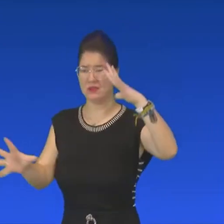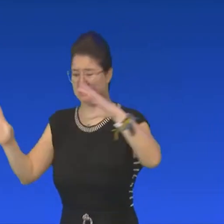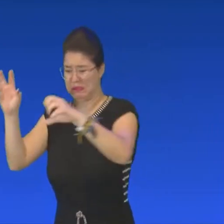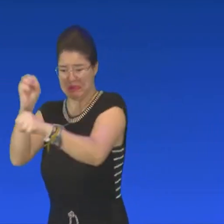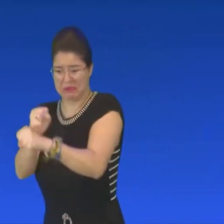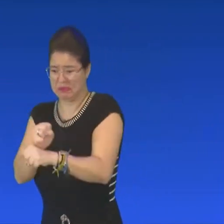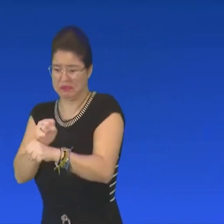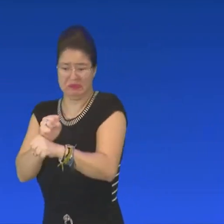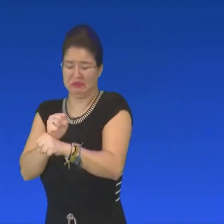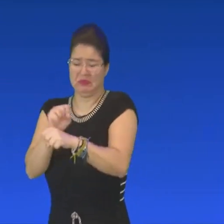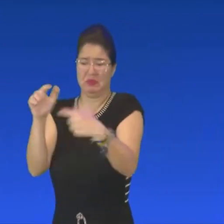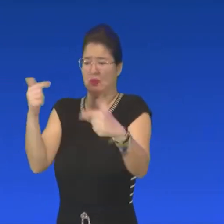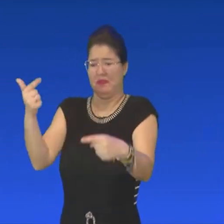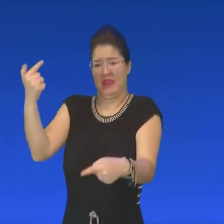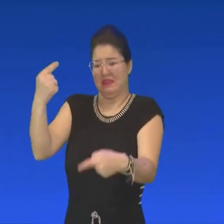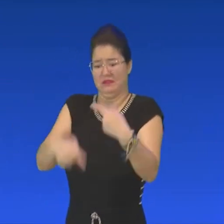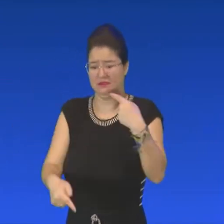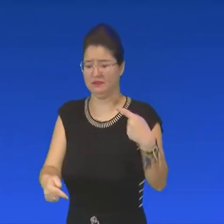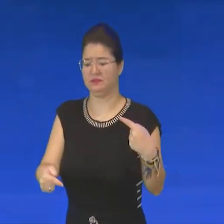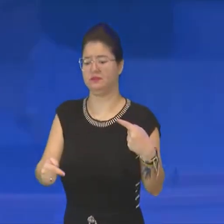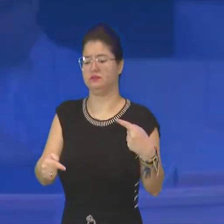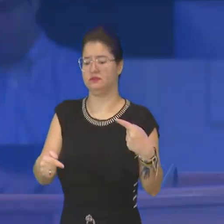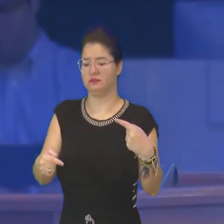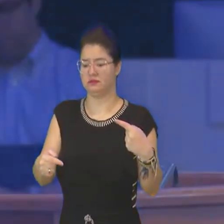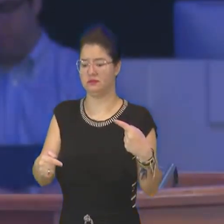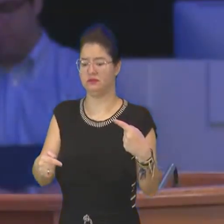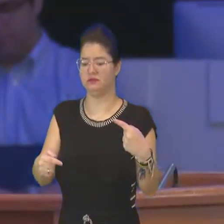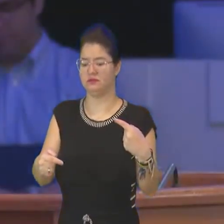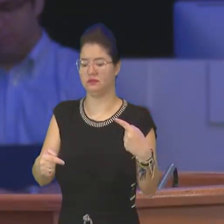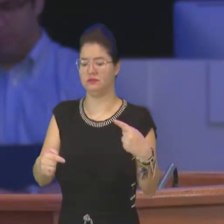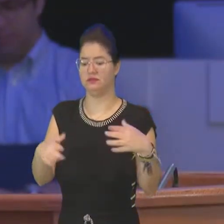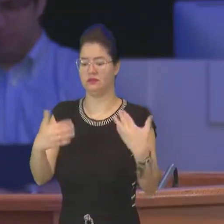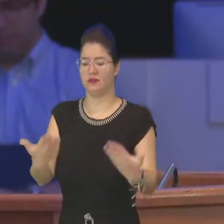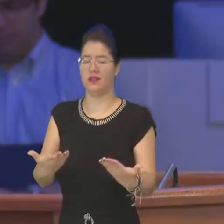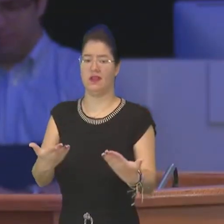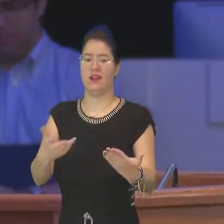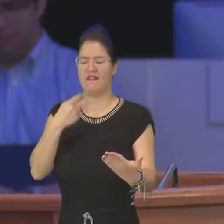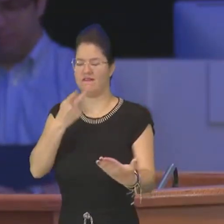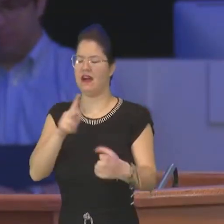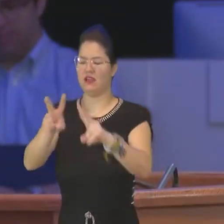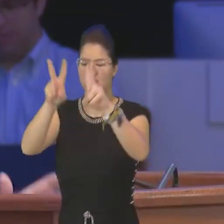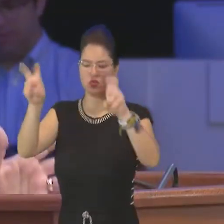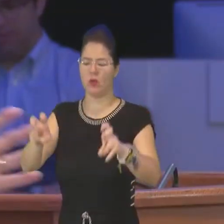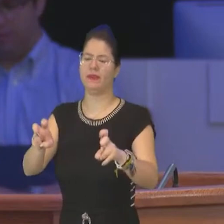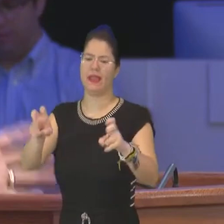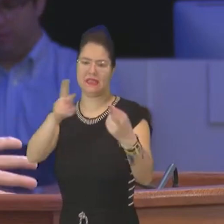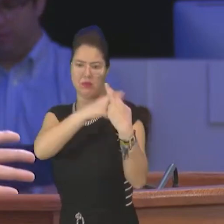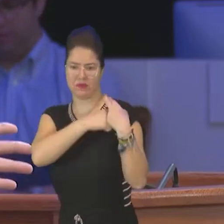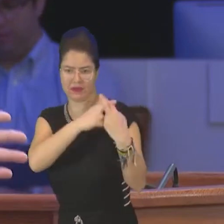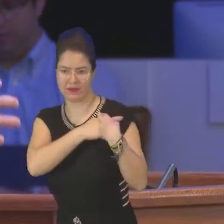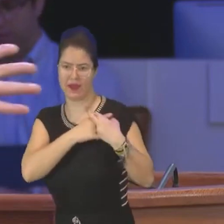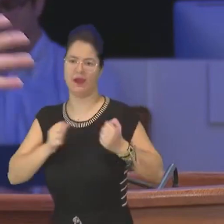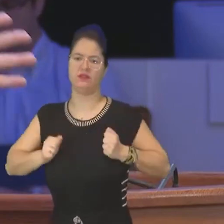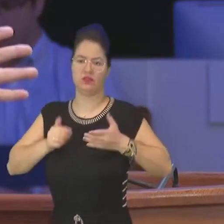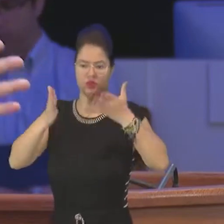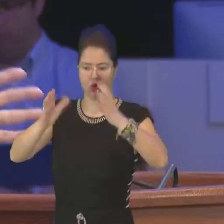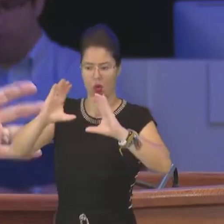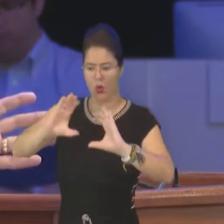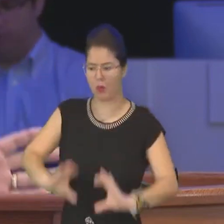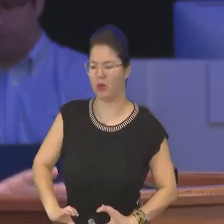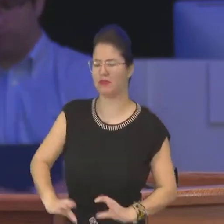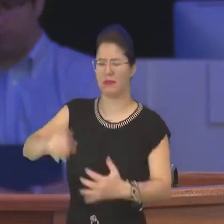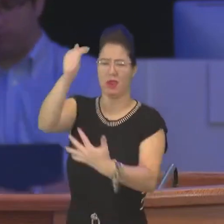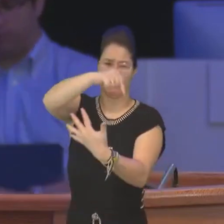escuridão, perdição, caminho sem freio, impiedade, irresponsabilidade dos atos, distanciamento de Deus, negação da